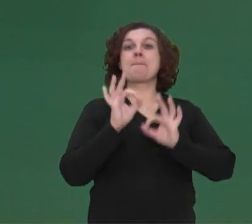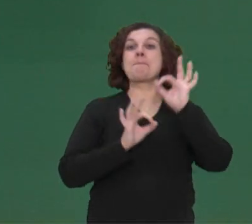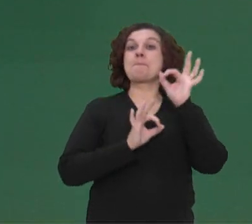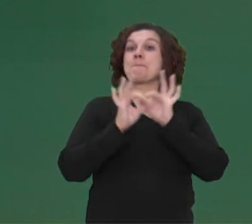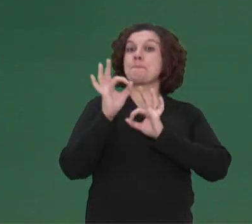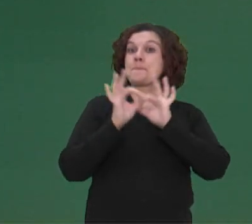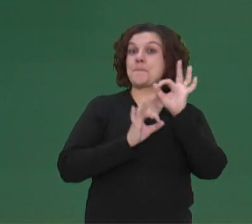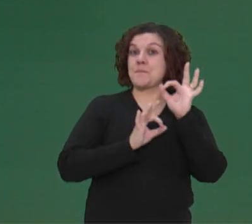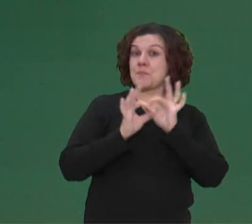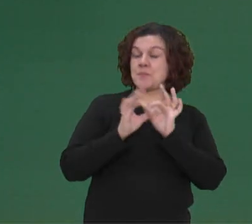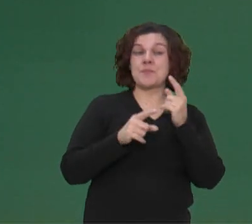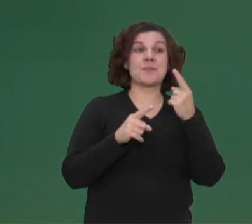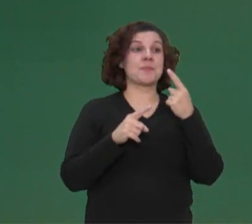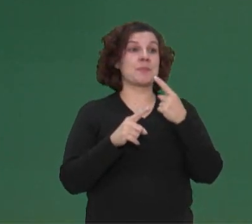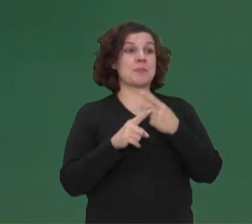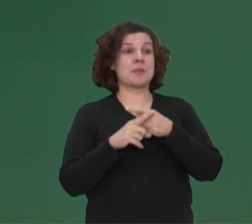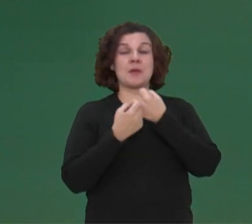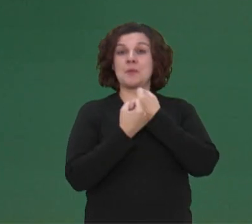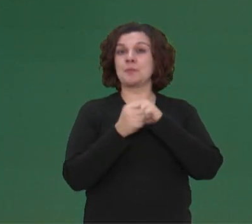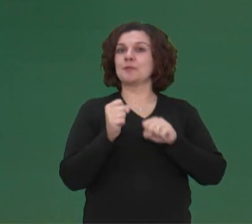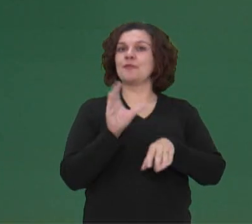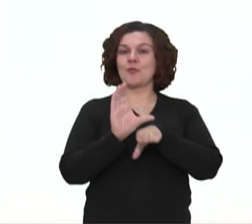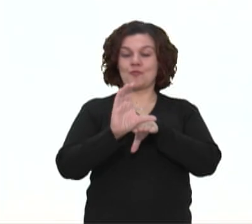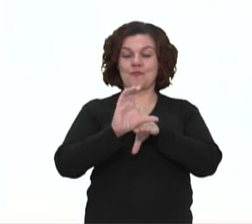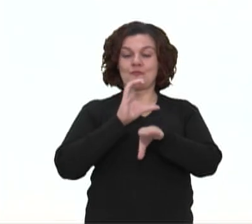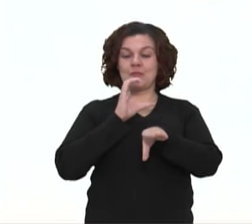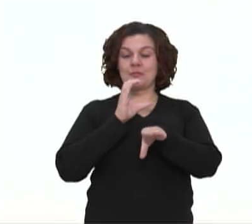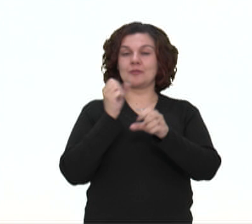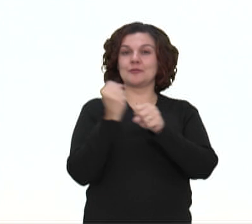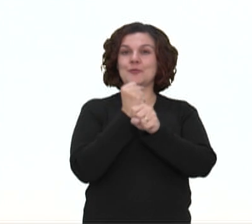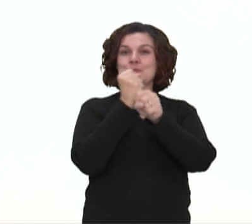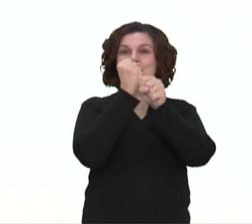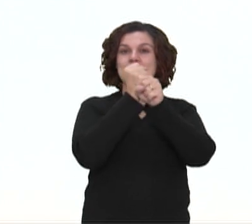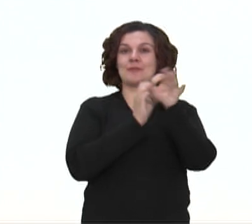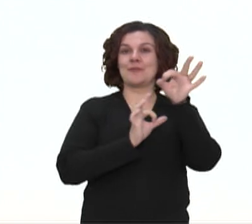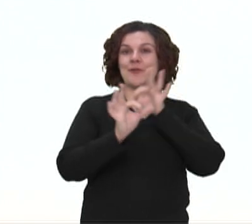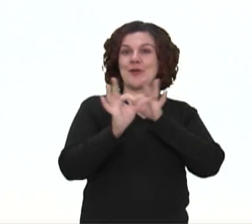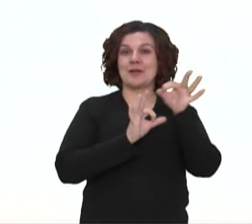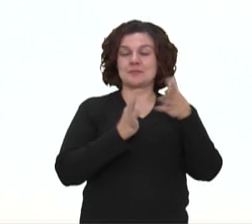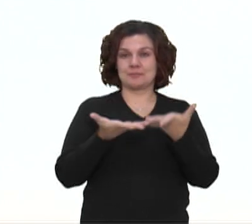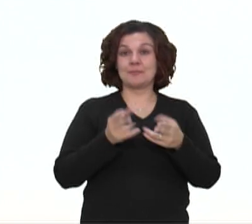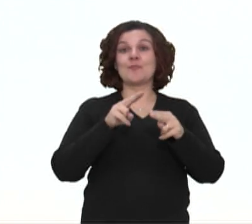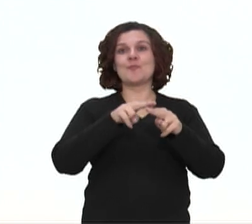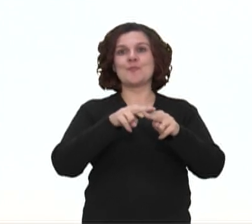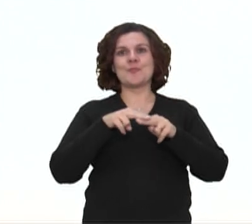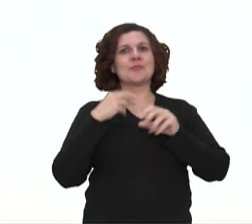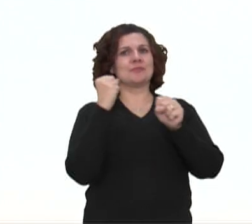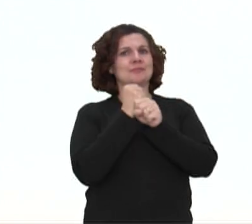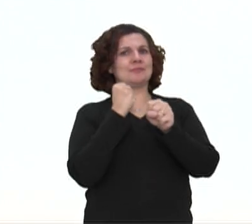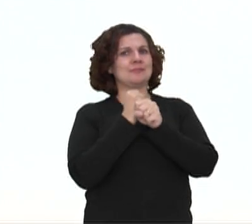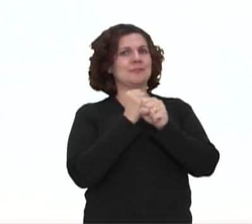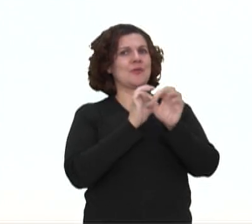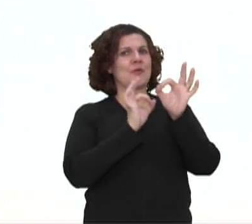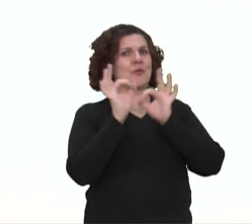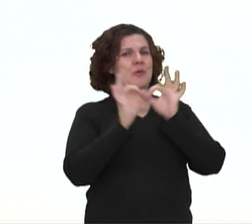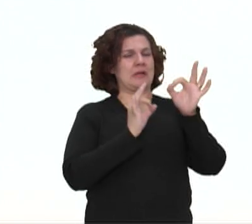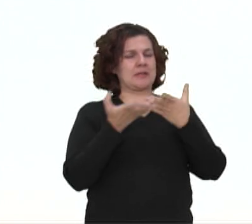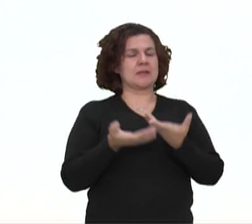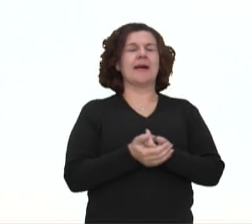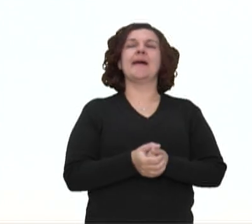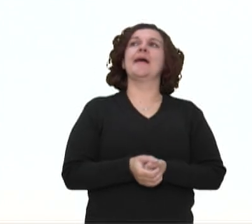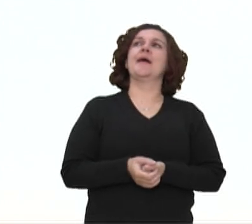quê? Porque não haverá investimentos em infraestrutura. Portanto, a infraestrutura é precária. Ô, professor, infraestrutura o que era